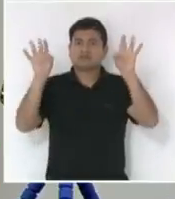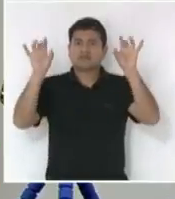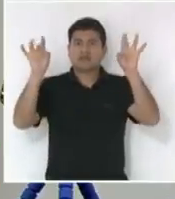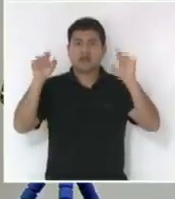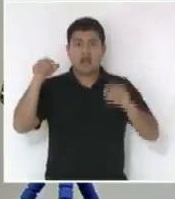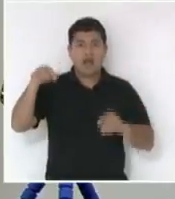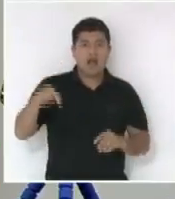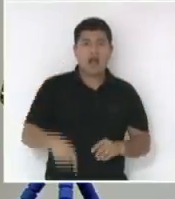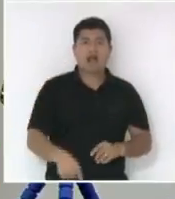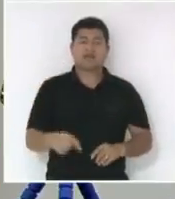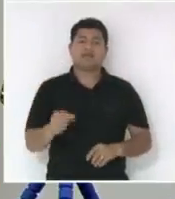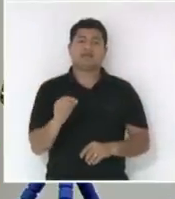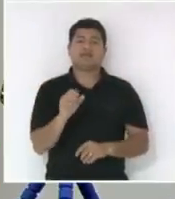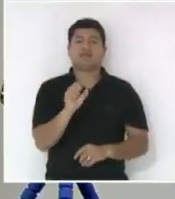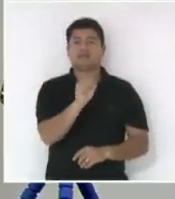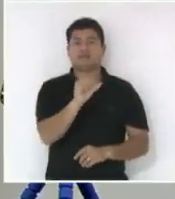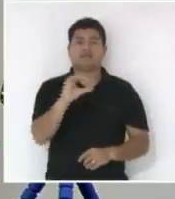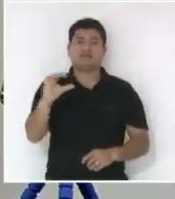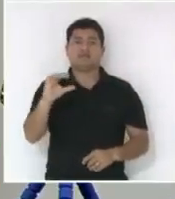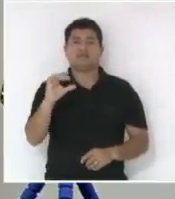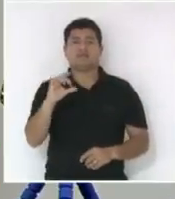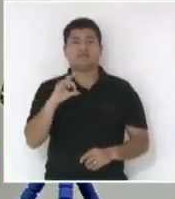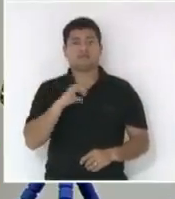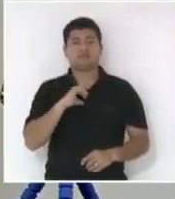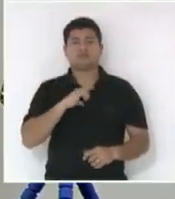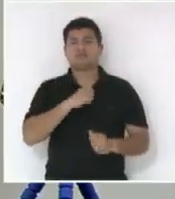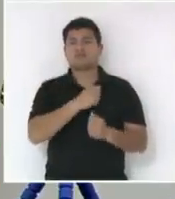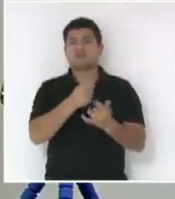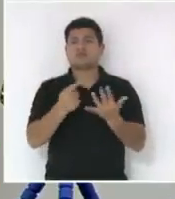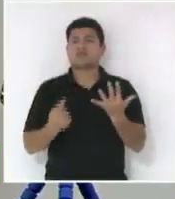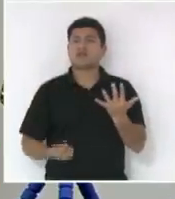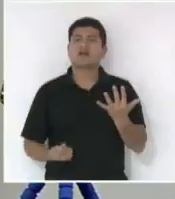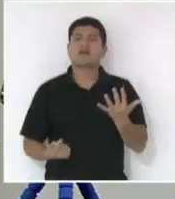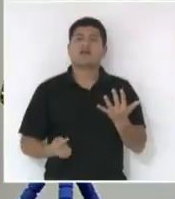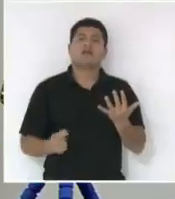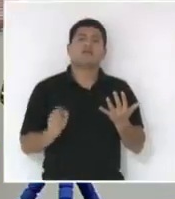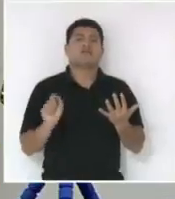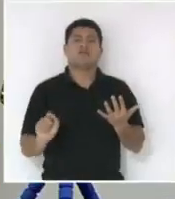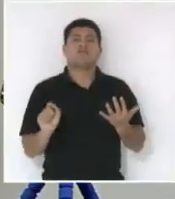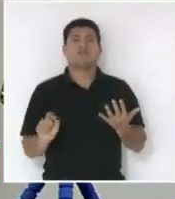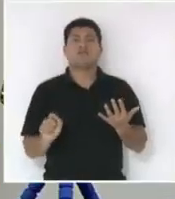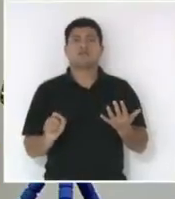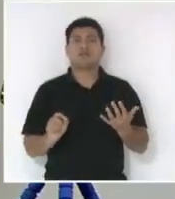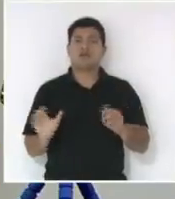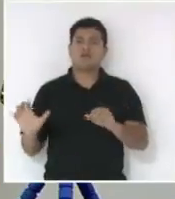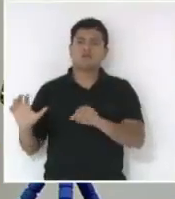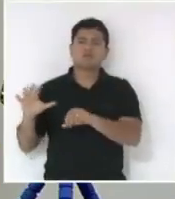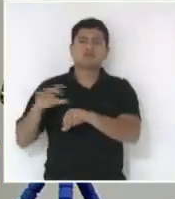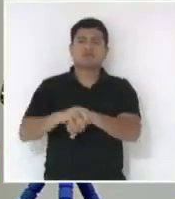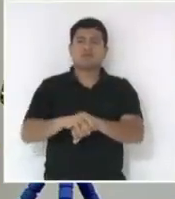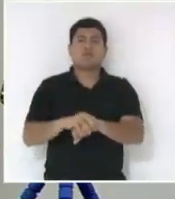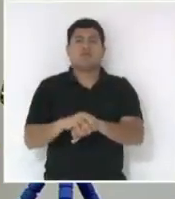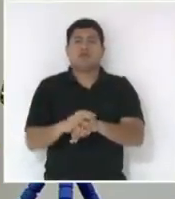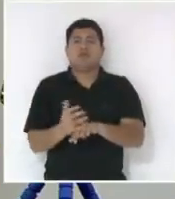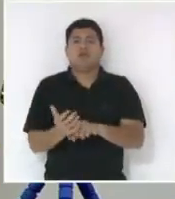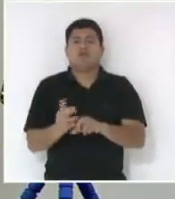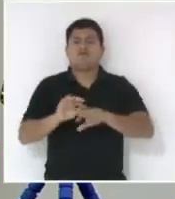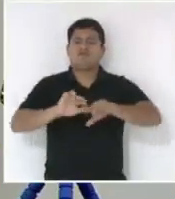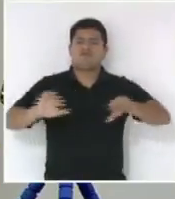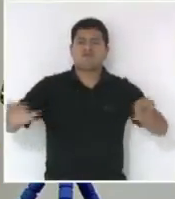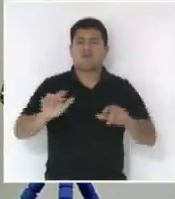Catarina, por ser um Estado caracterizado na sua essência pela sua colonização de várias